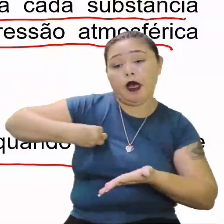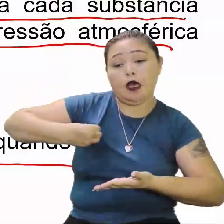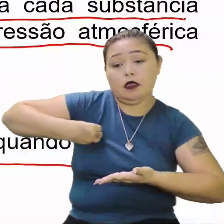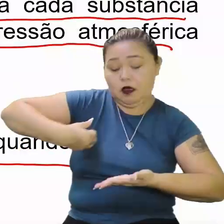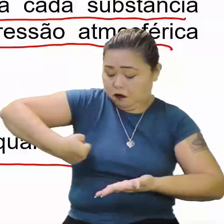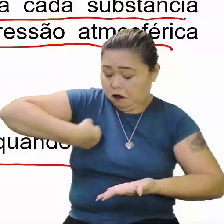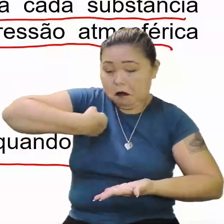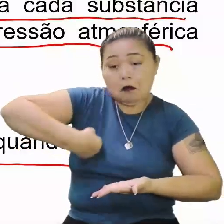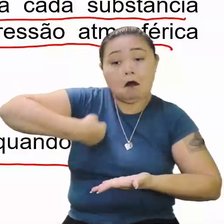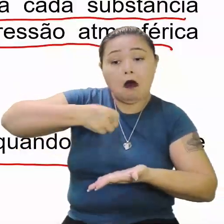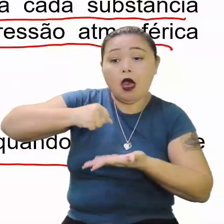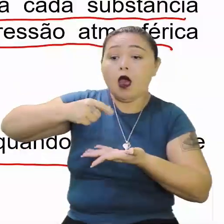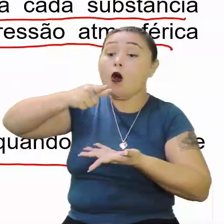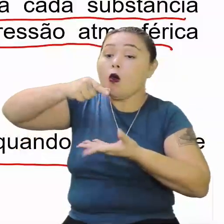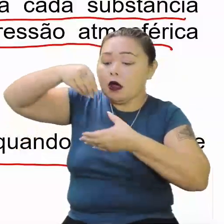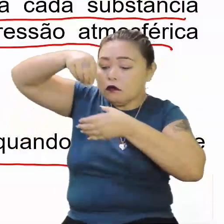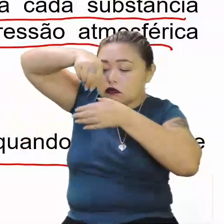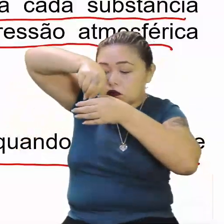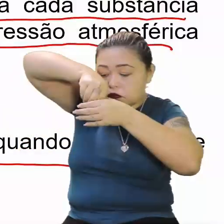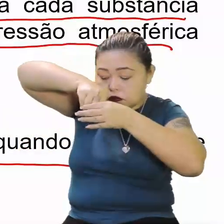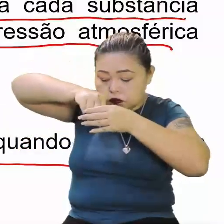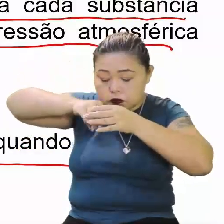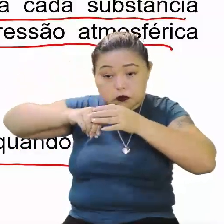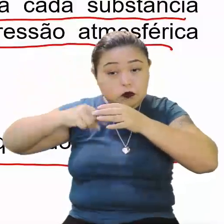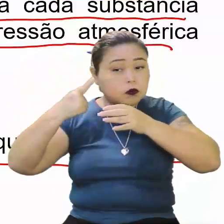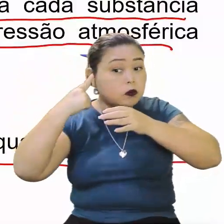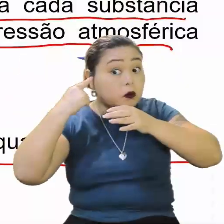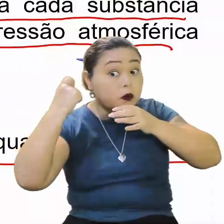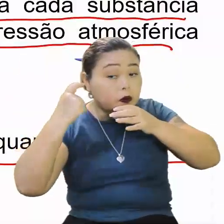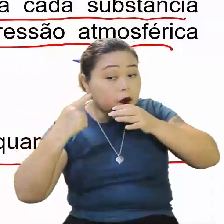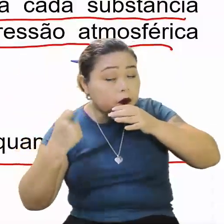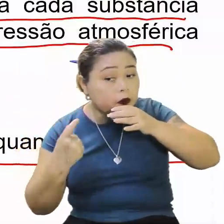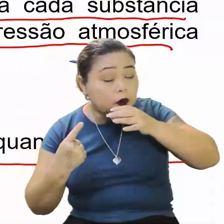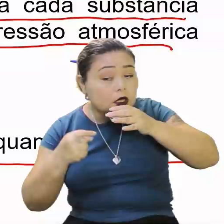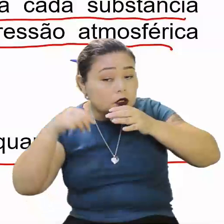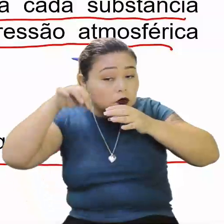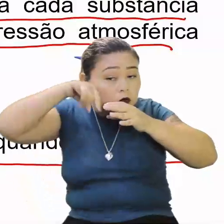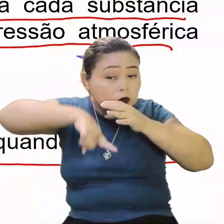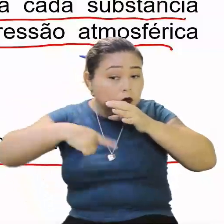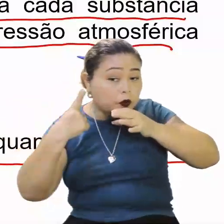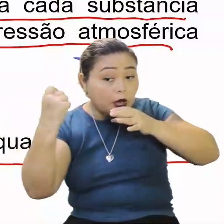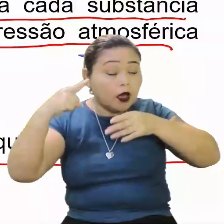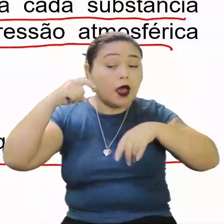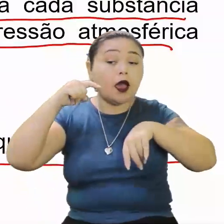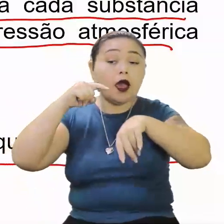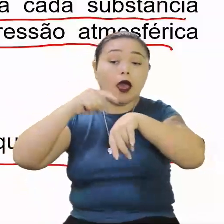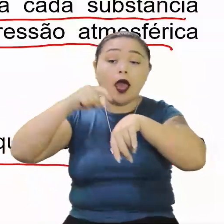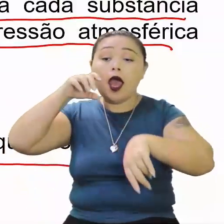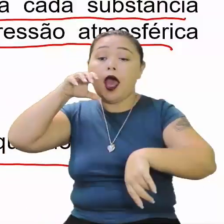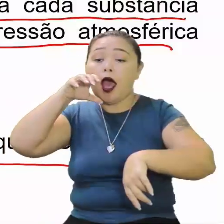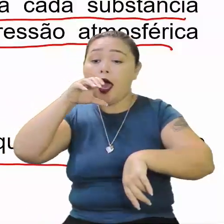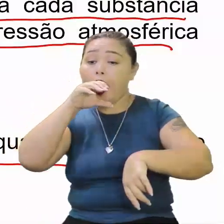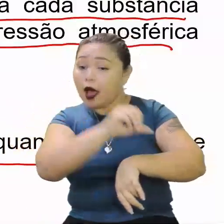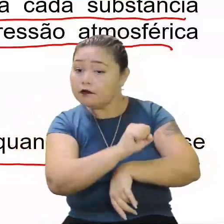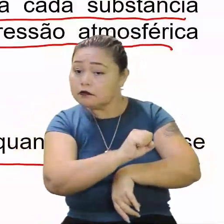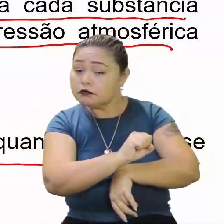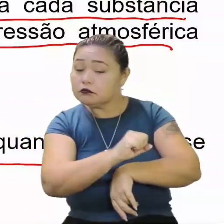água nele. Instantaneamente, você escuta aquele barulho, onde a água está sendo